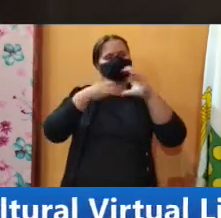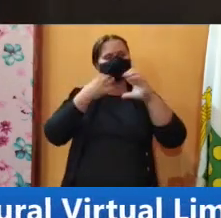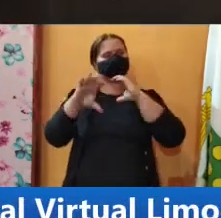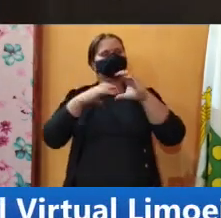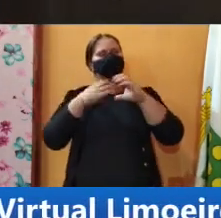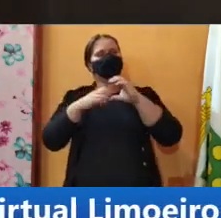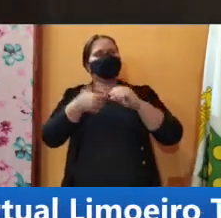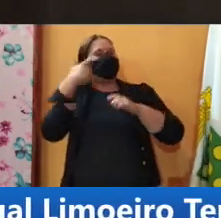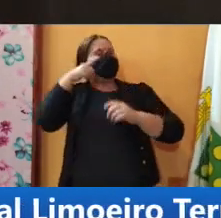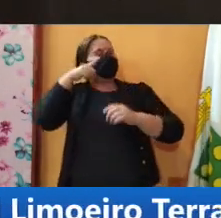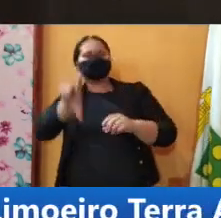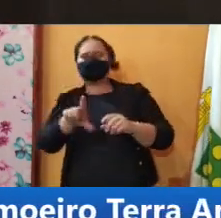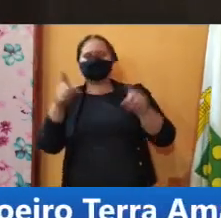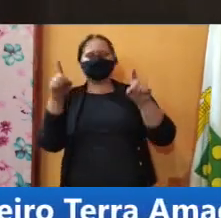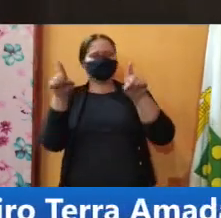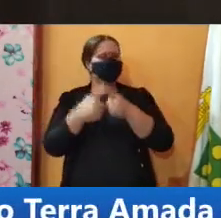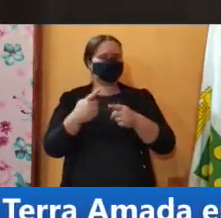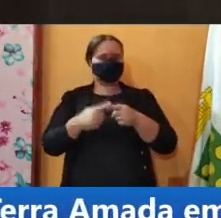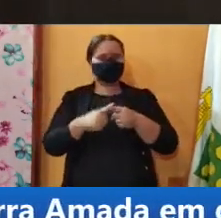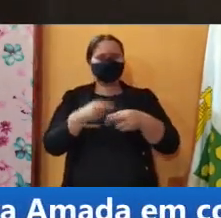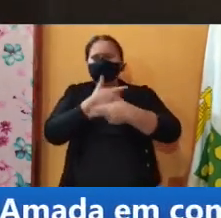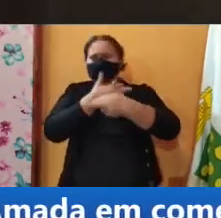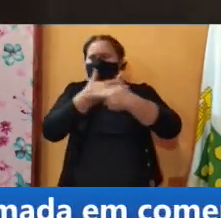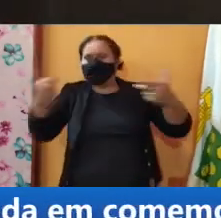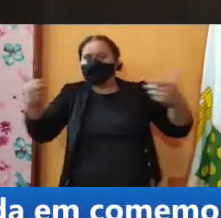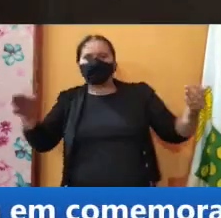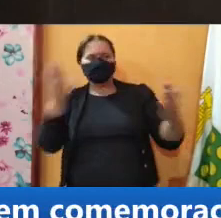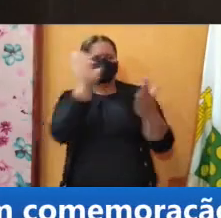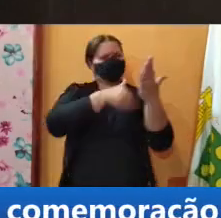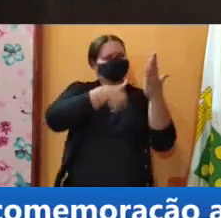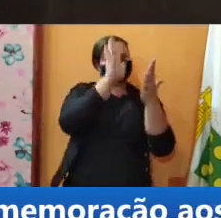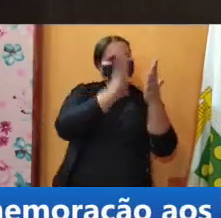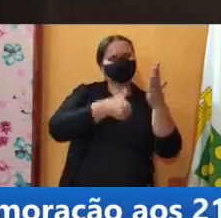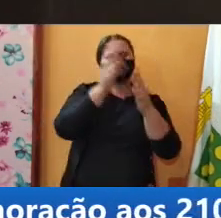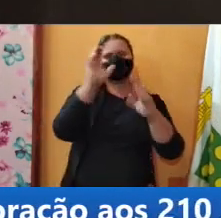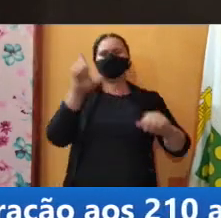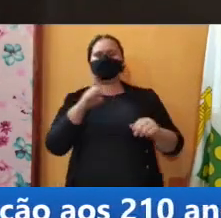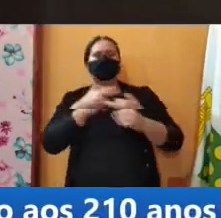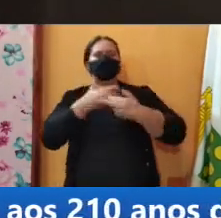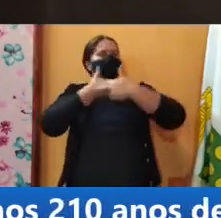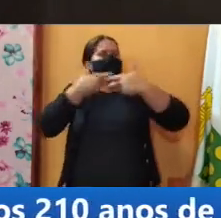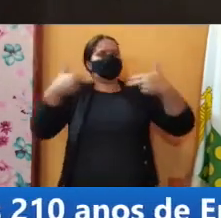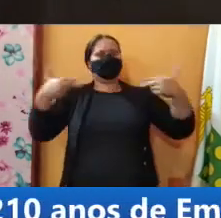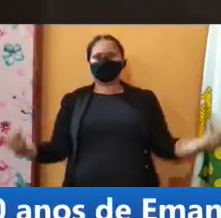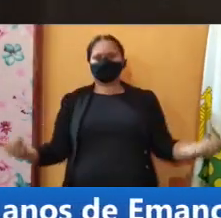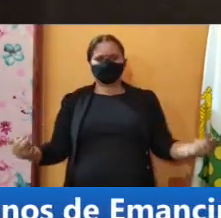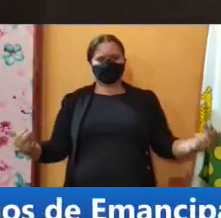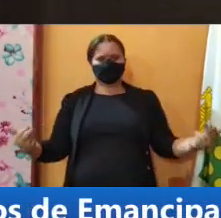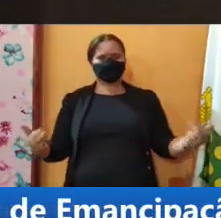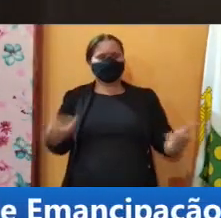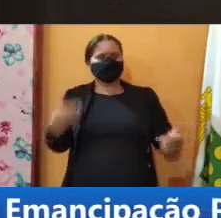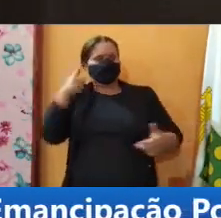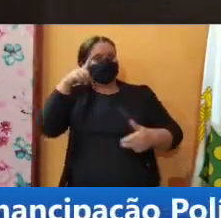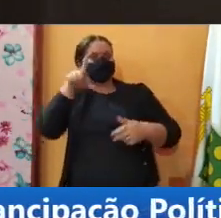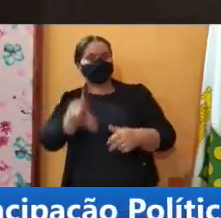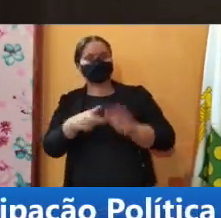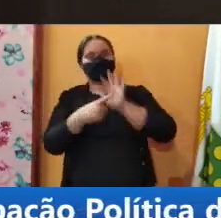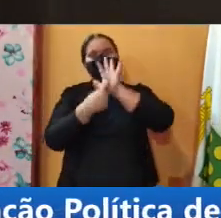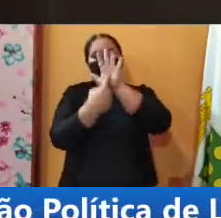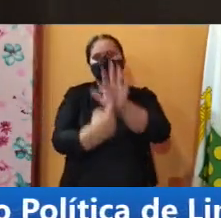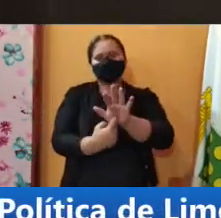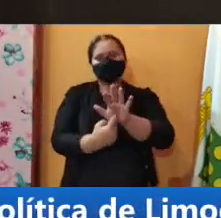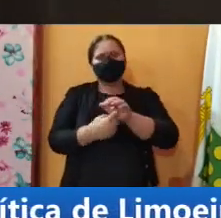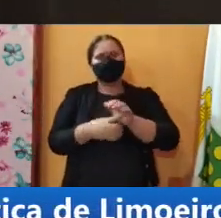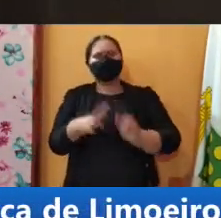não queria citar todos, porque nas artes plásticas, então, em todos os segmentos, a gente consegue fazer com que as